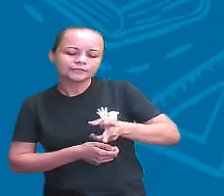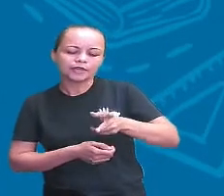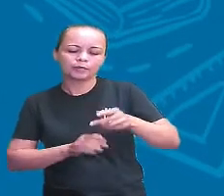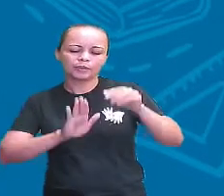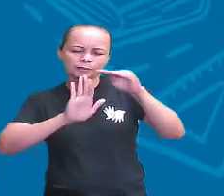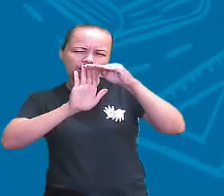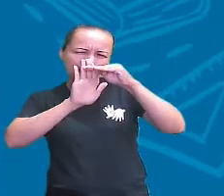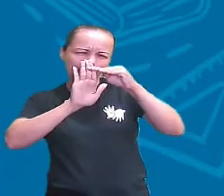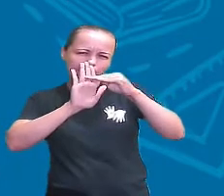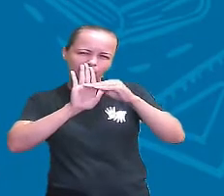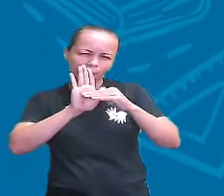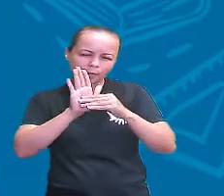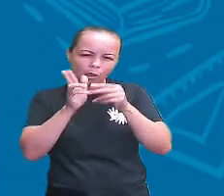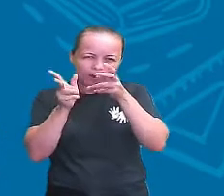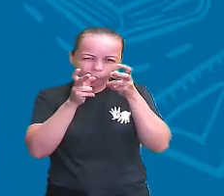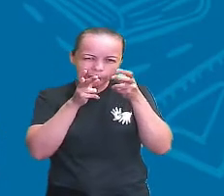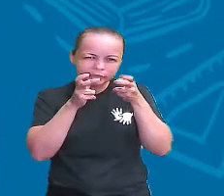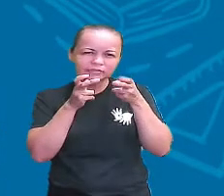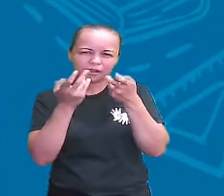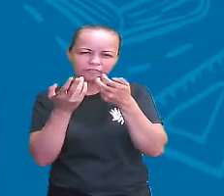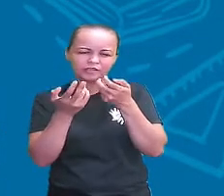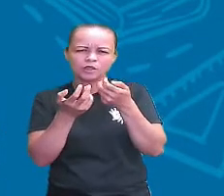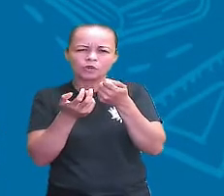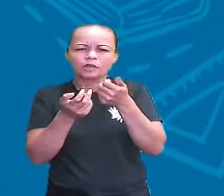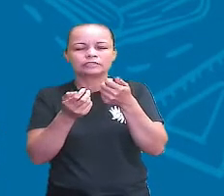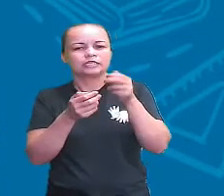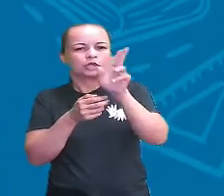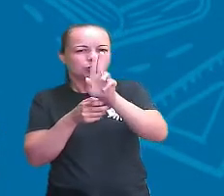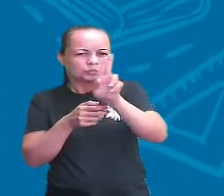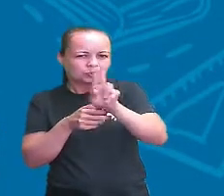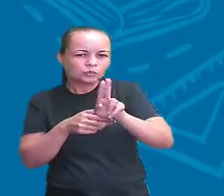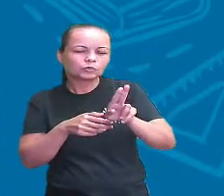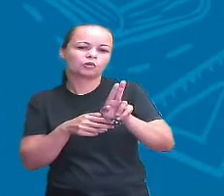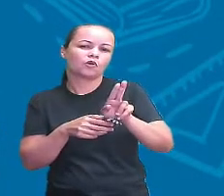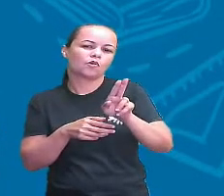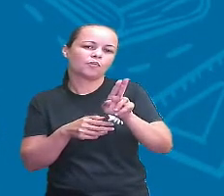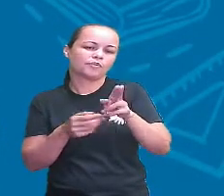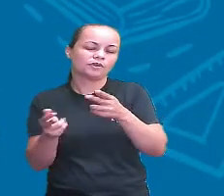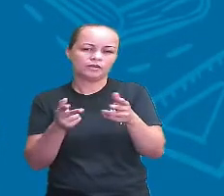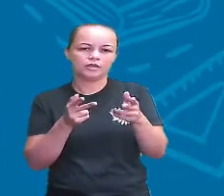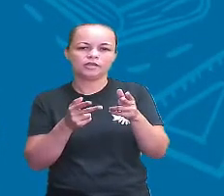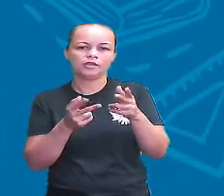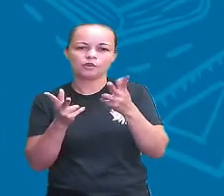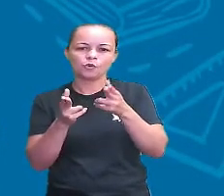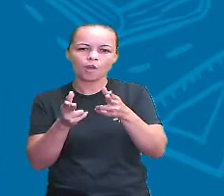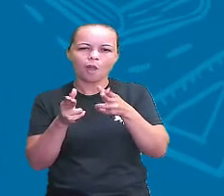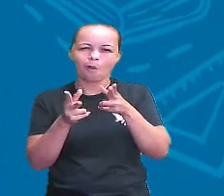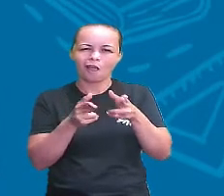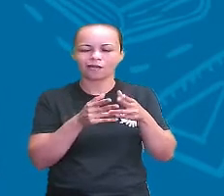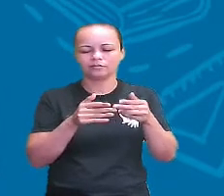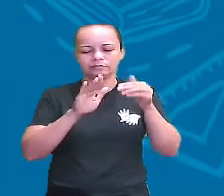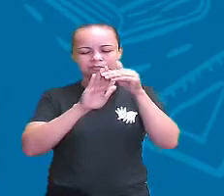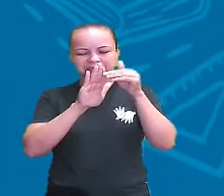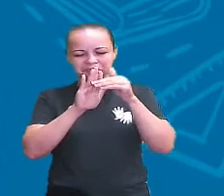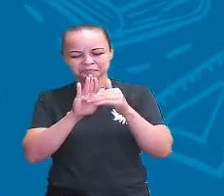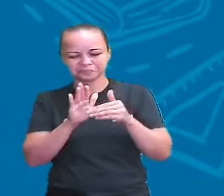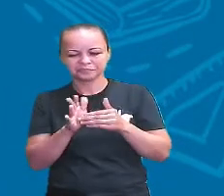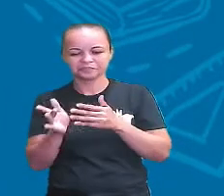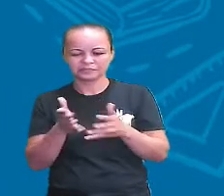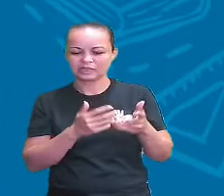regularmente. Usually, geralmente. Generally, também com sentido de geralmente.